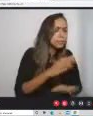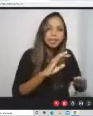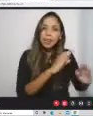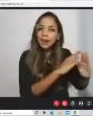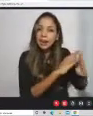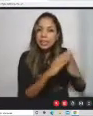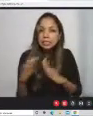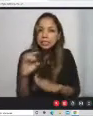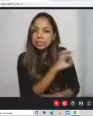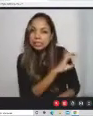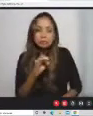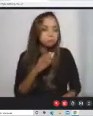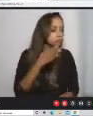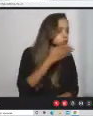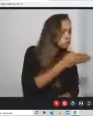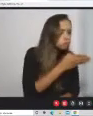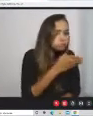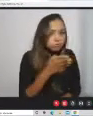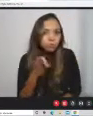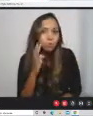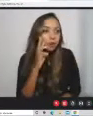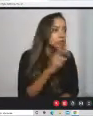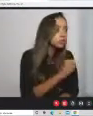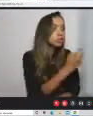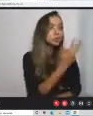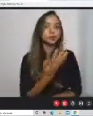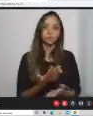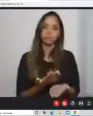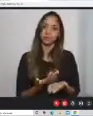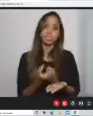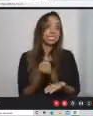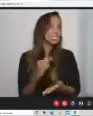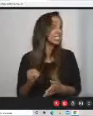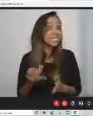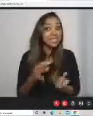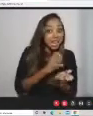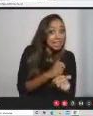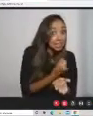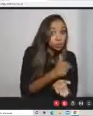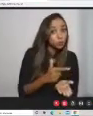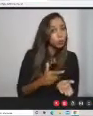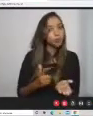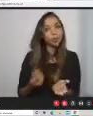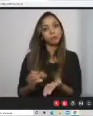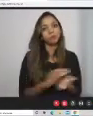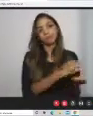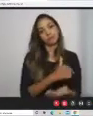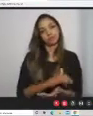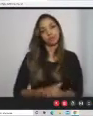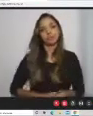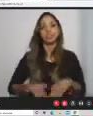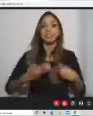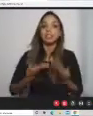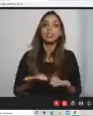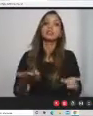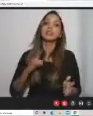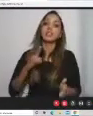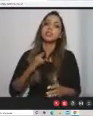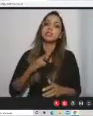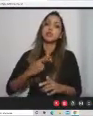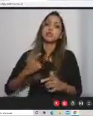Irani, que nós tivemos uma crise de saúde que gerou uma crise econômica, que fez com que muitos negócios